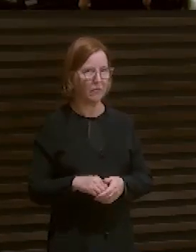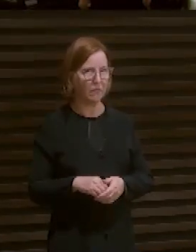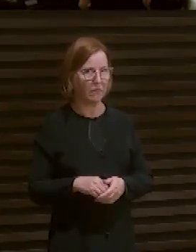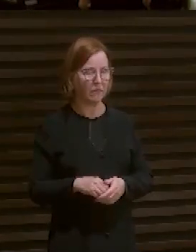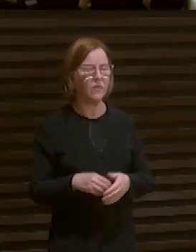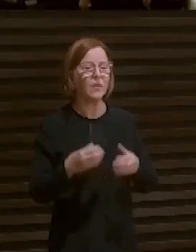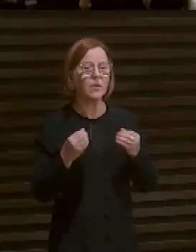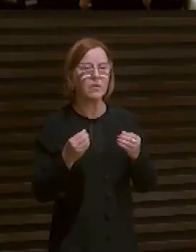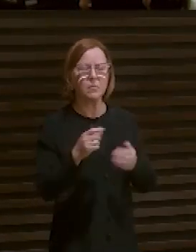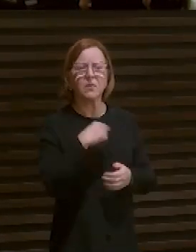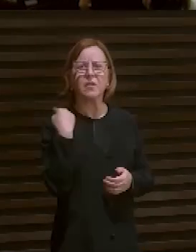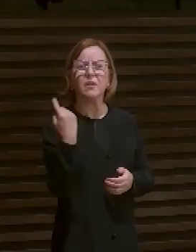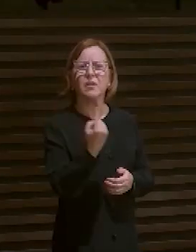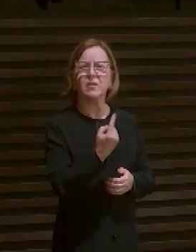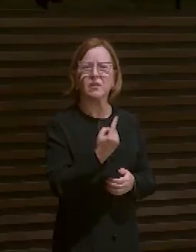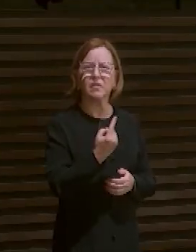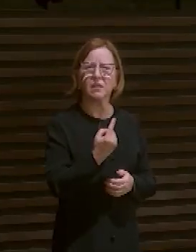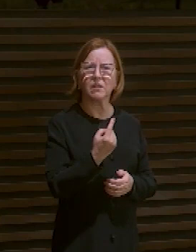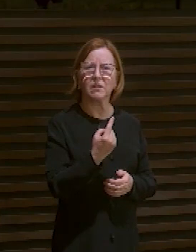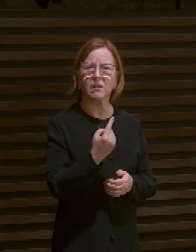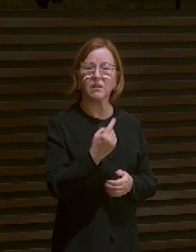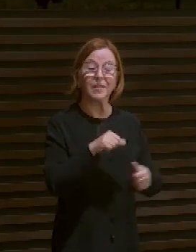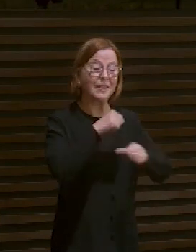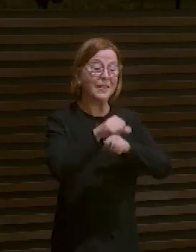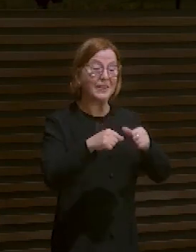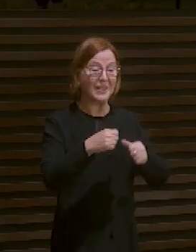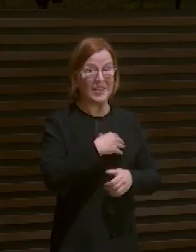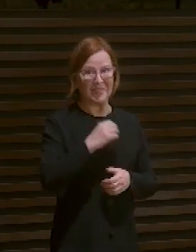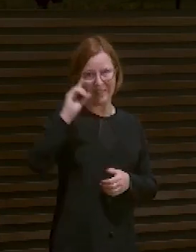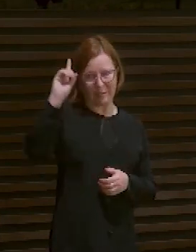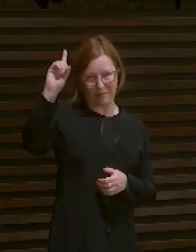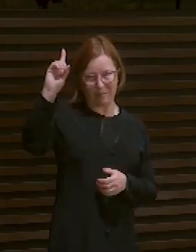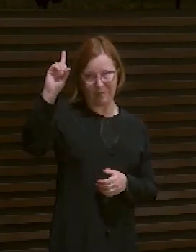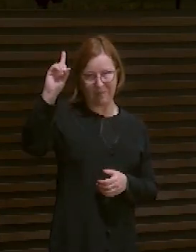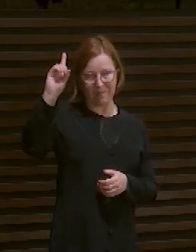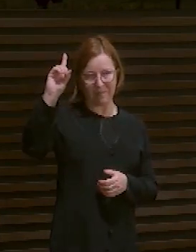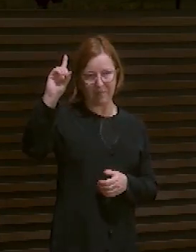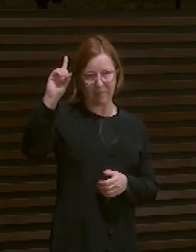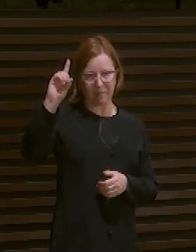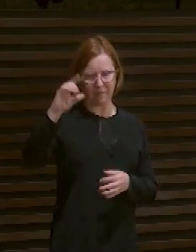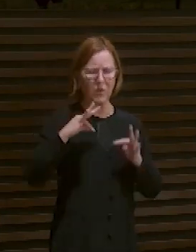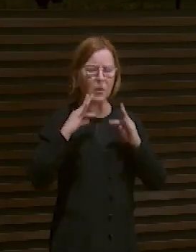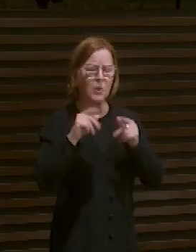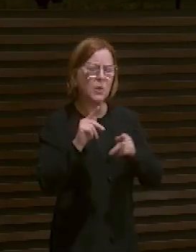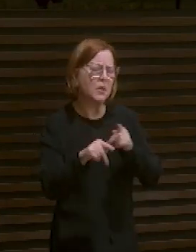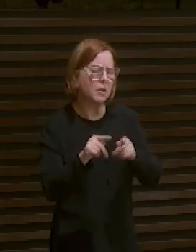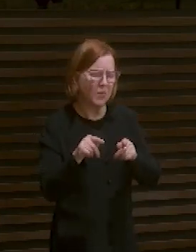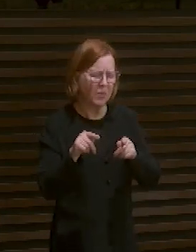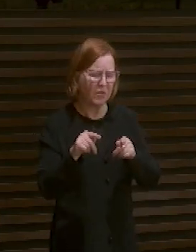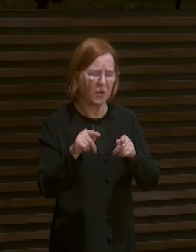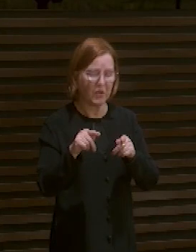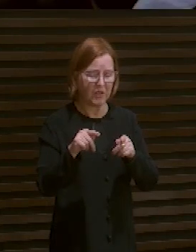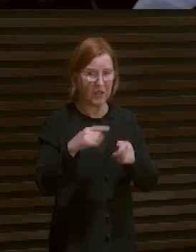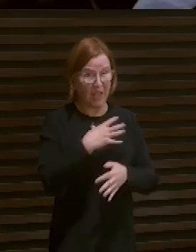Como é que nós nos tornamos filhos de Deus? Todas as pessoas, todos os seres humanos